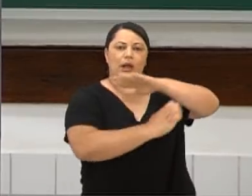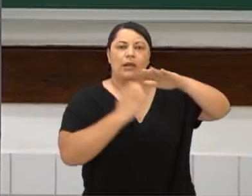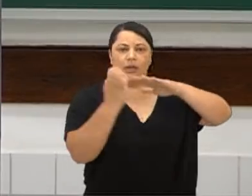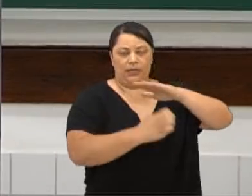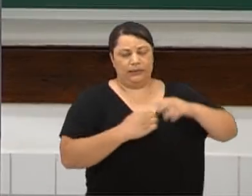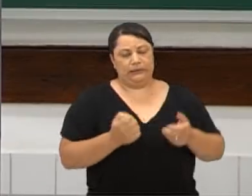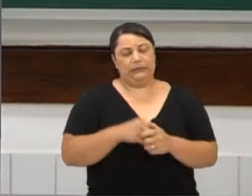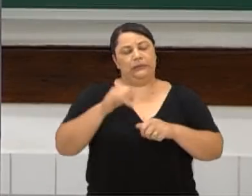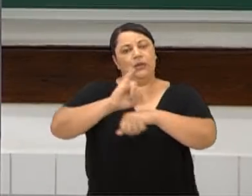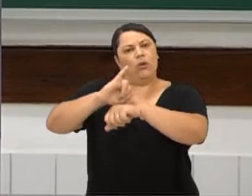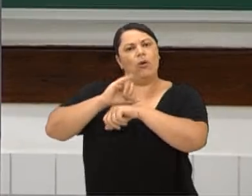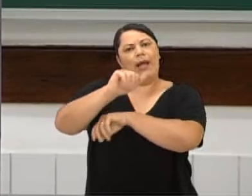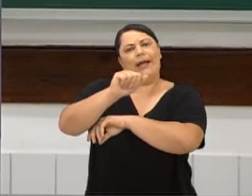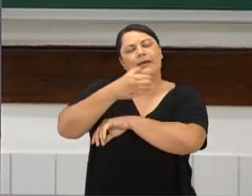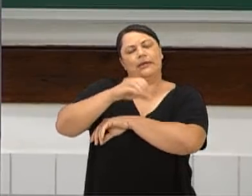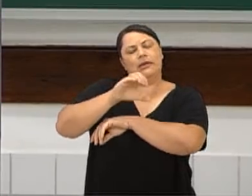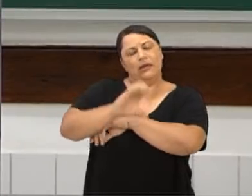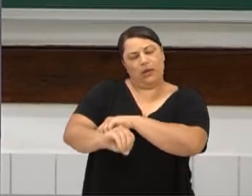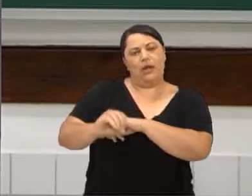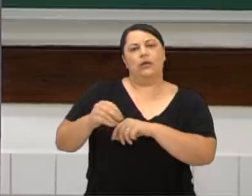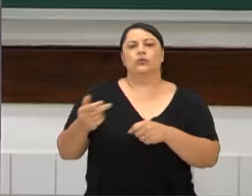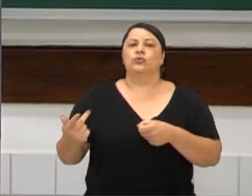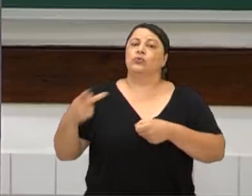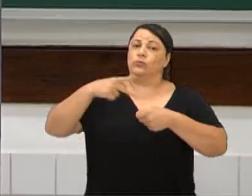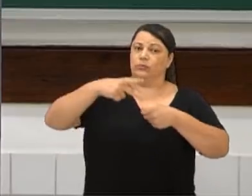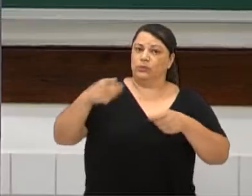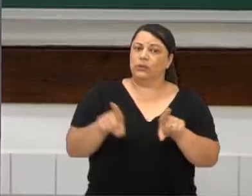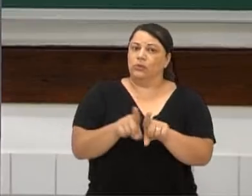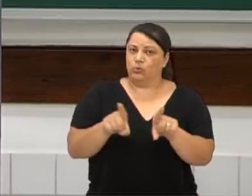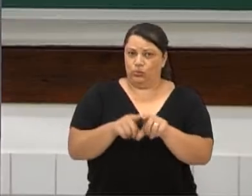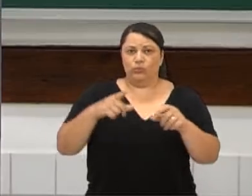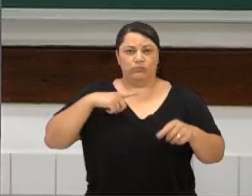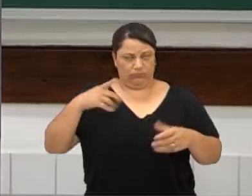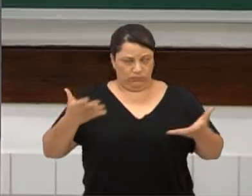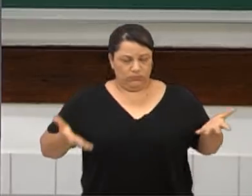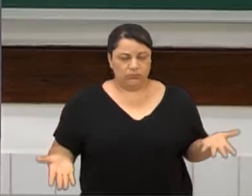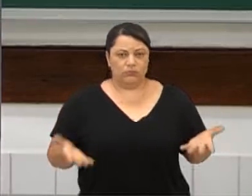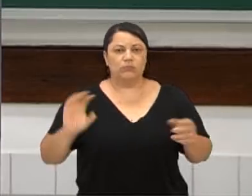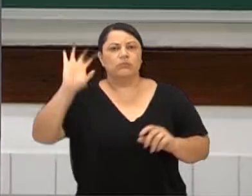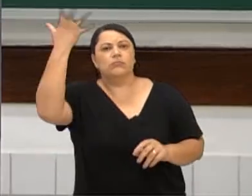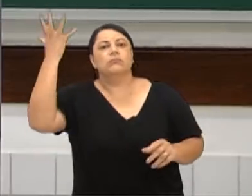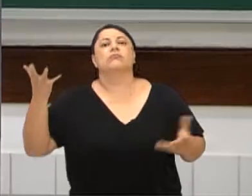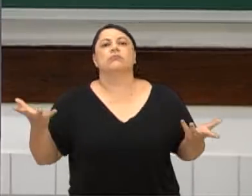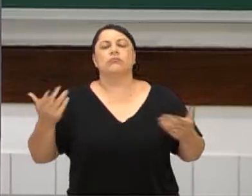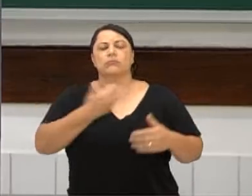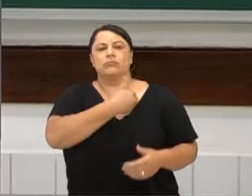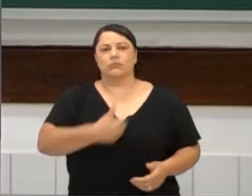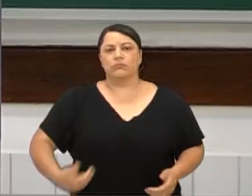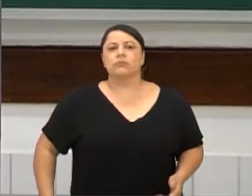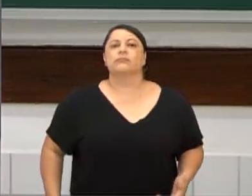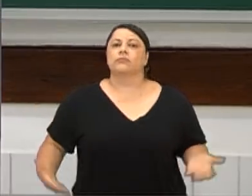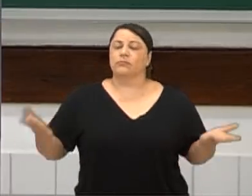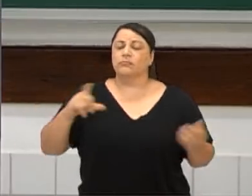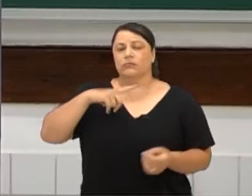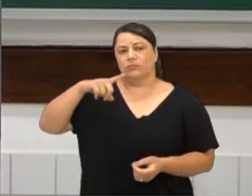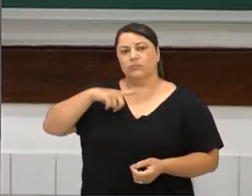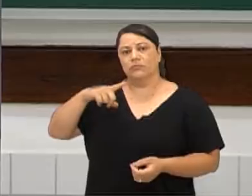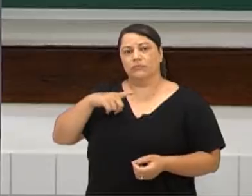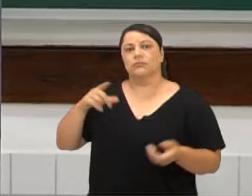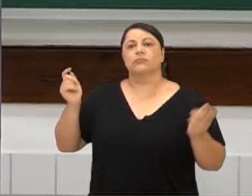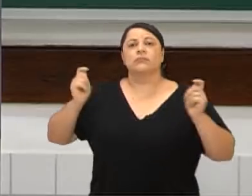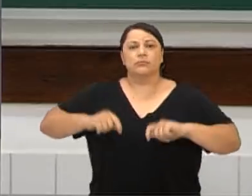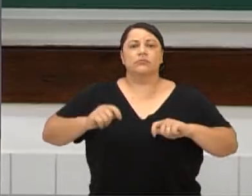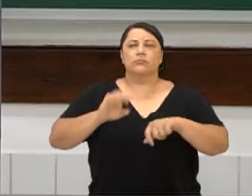aço e o próprio petróleo que eu acabei de mencionar. O que vai acontecer? Os governos que